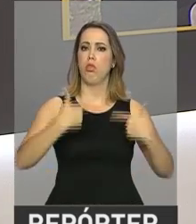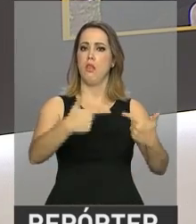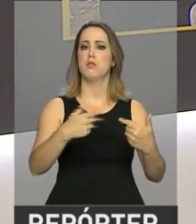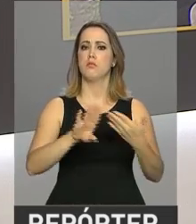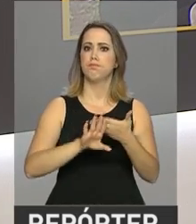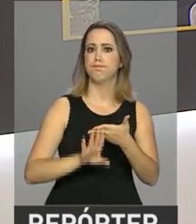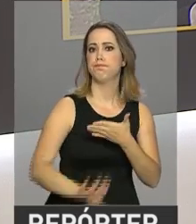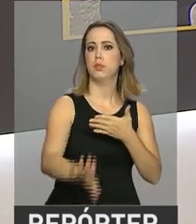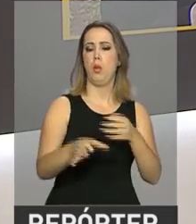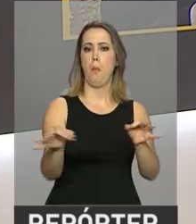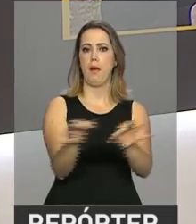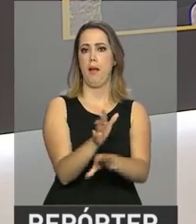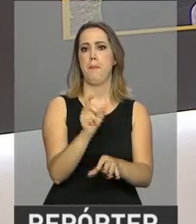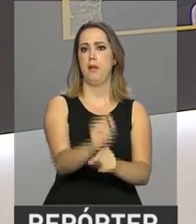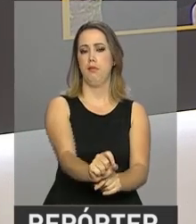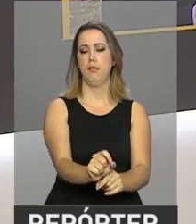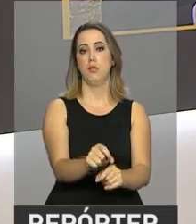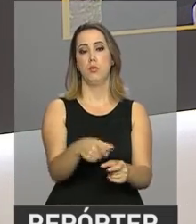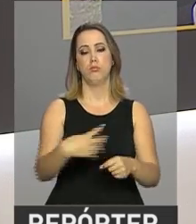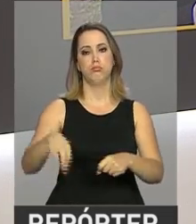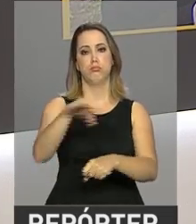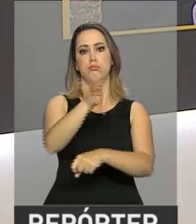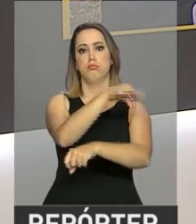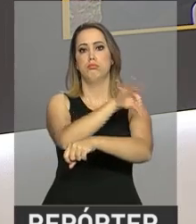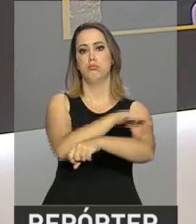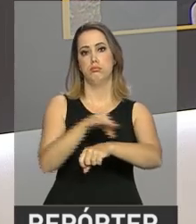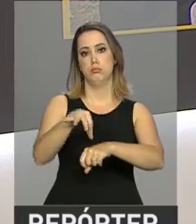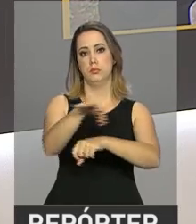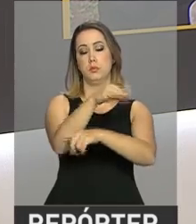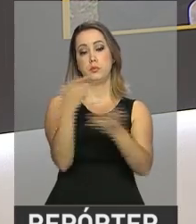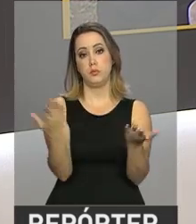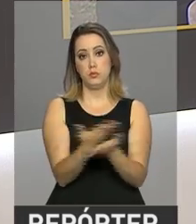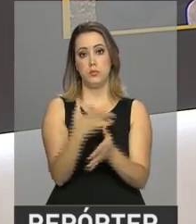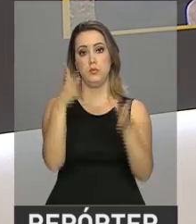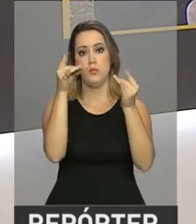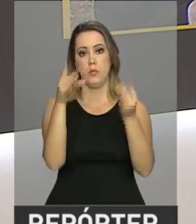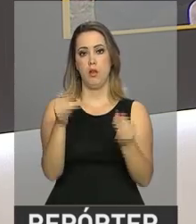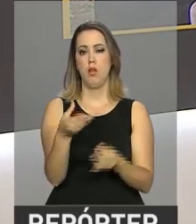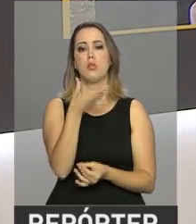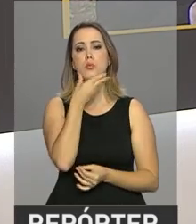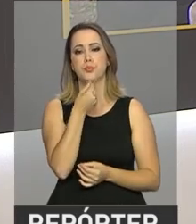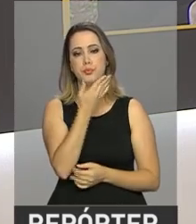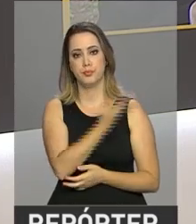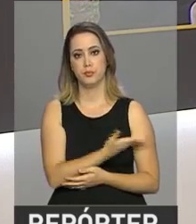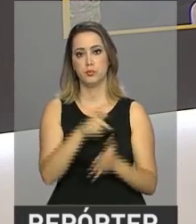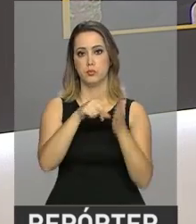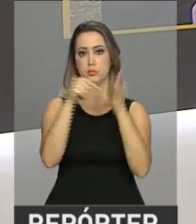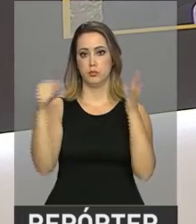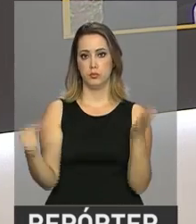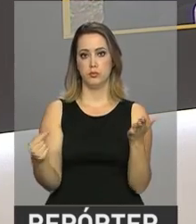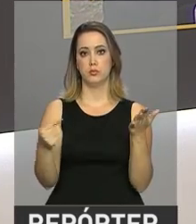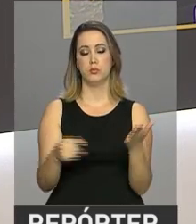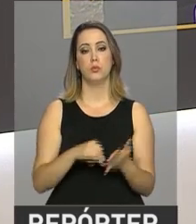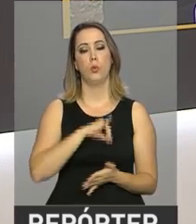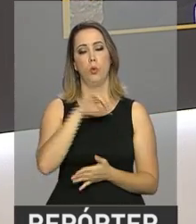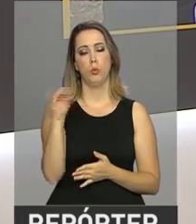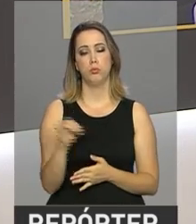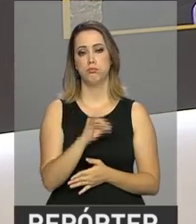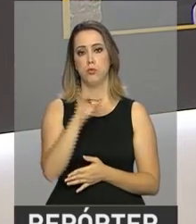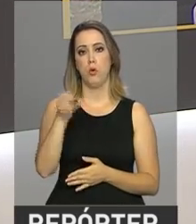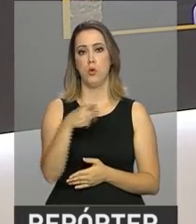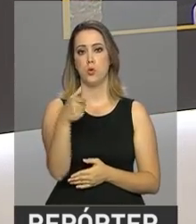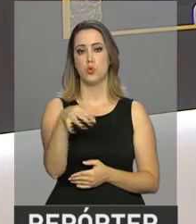Aedes aegypti. Quem tem os detalhes é o repórter João Pedro Neto, direto do Palácio do Planalto. Oi, João Pedro, boa tarde para